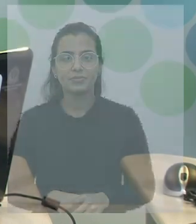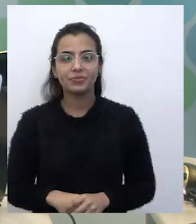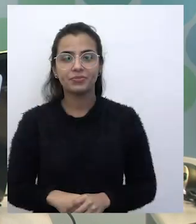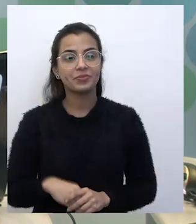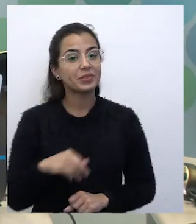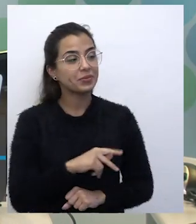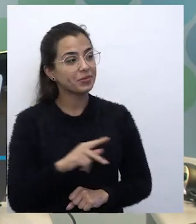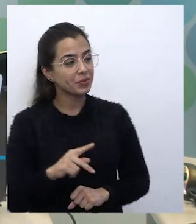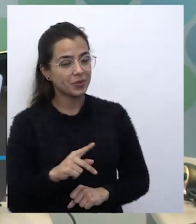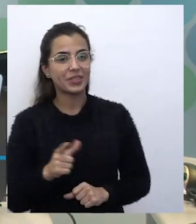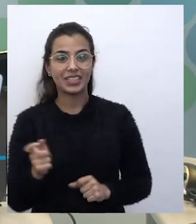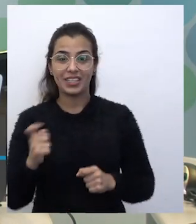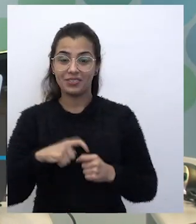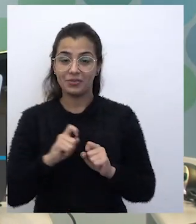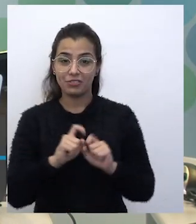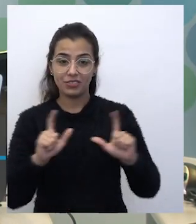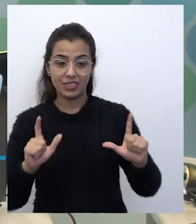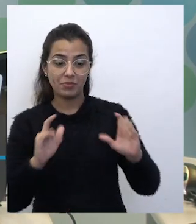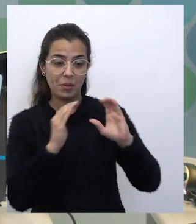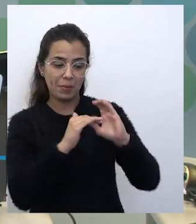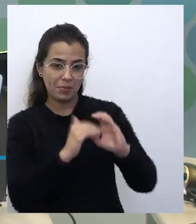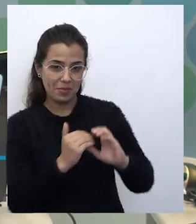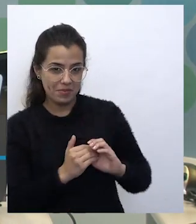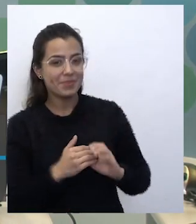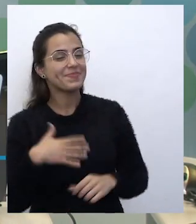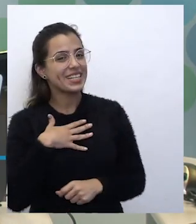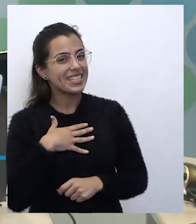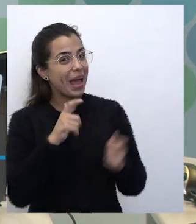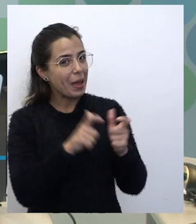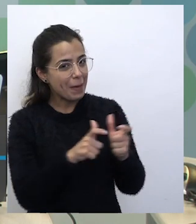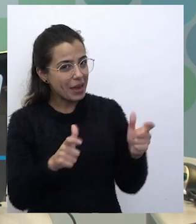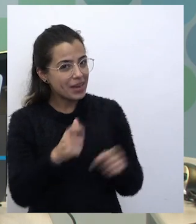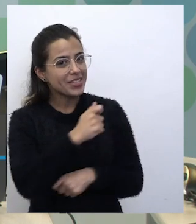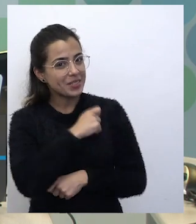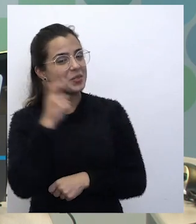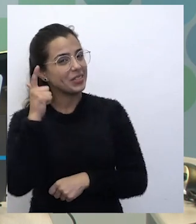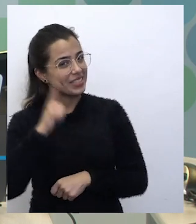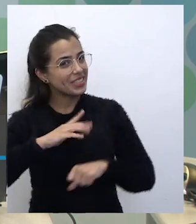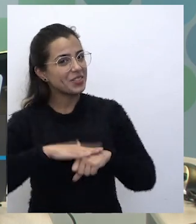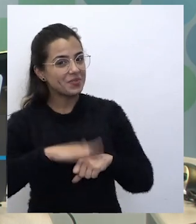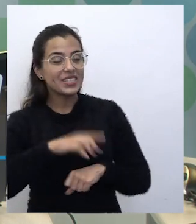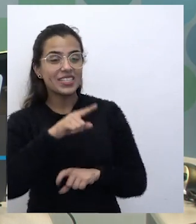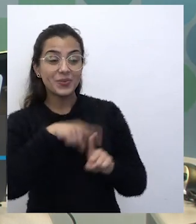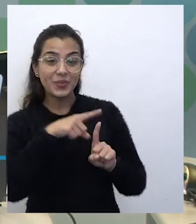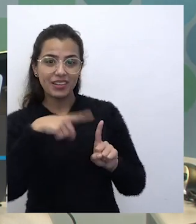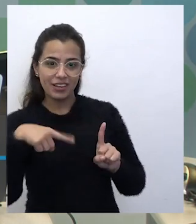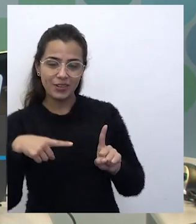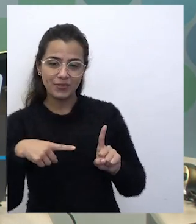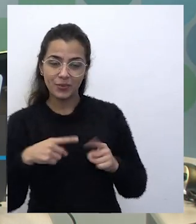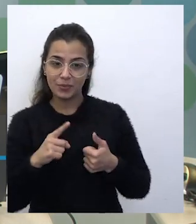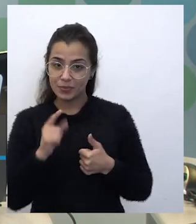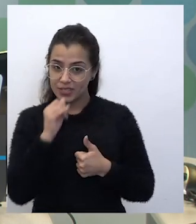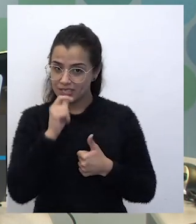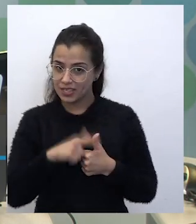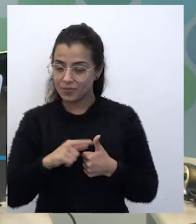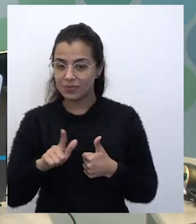Professora Roberta, nós voltamos do chat e eu tenho o prazer de dizer que a grande maioria dos nossos alunos conseguiram fazer esse gráfico. Entre eles,